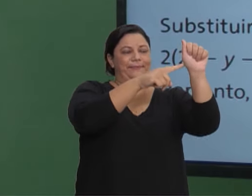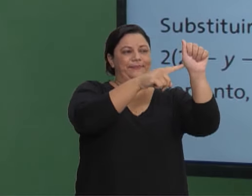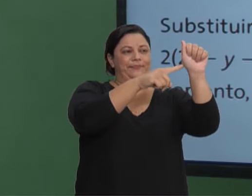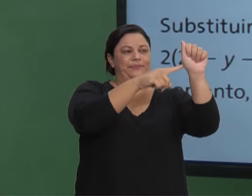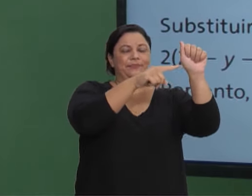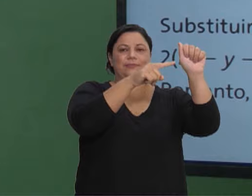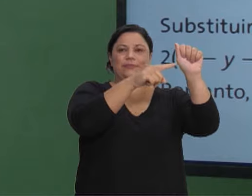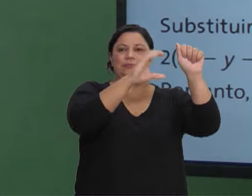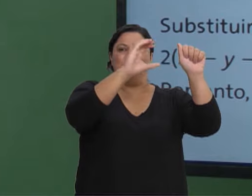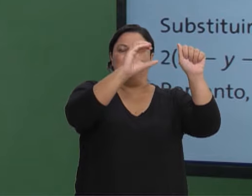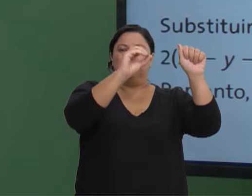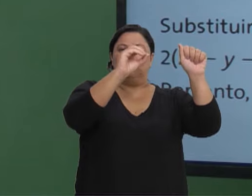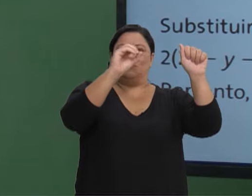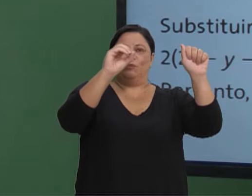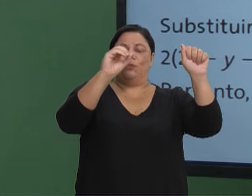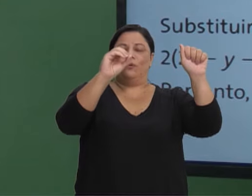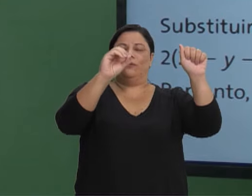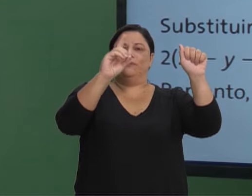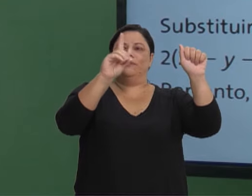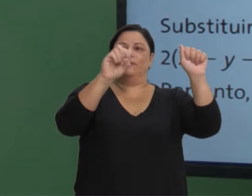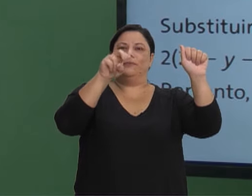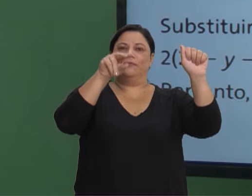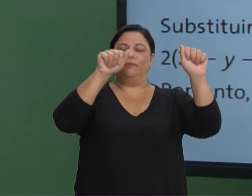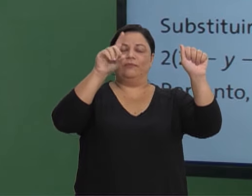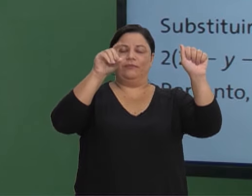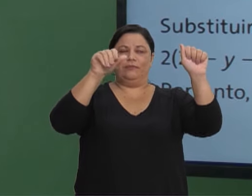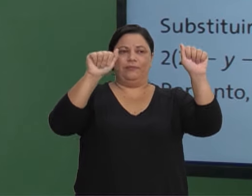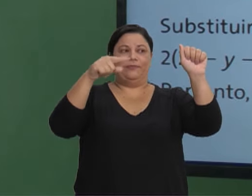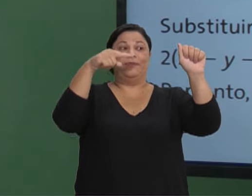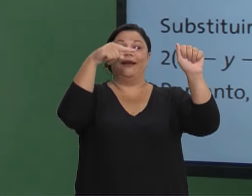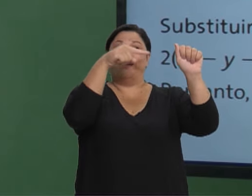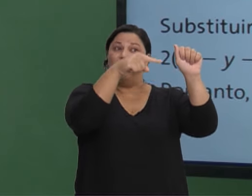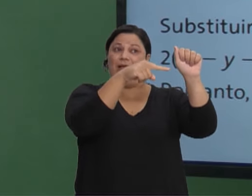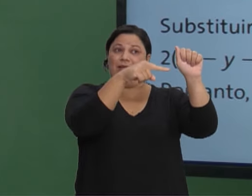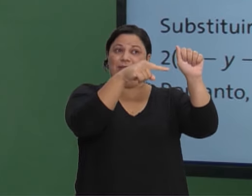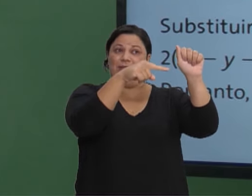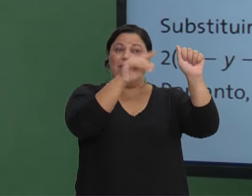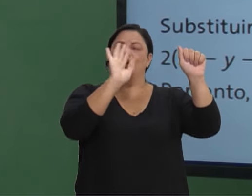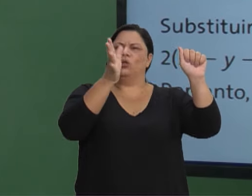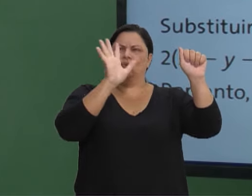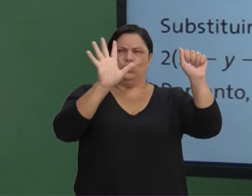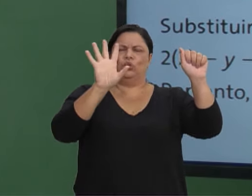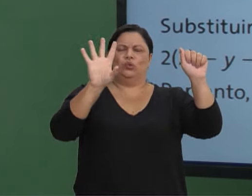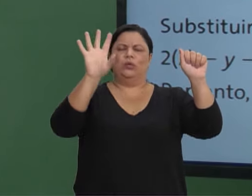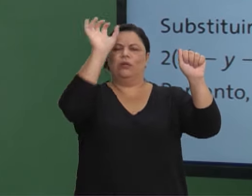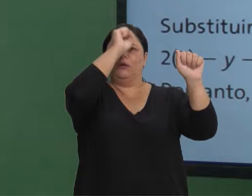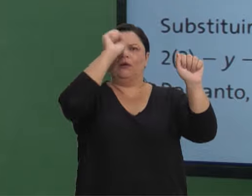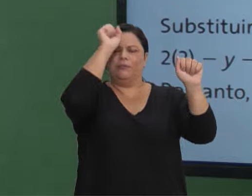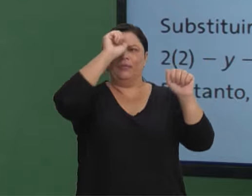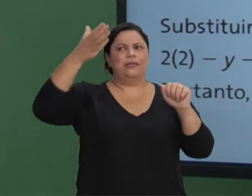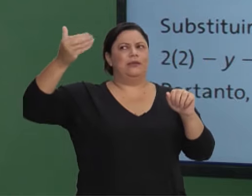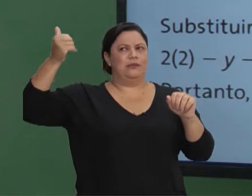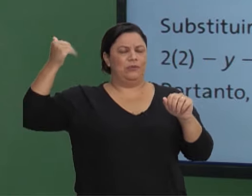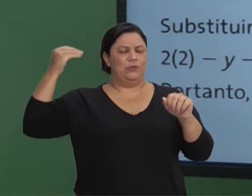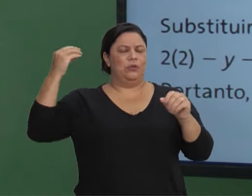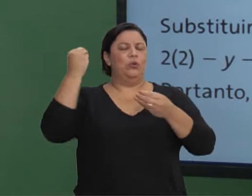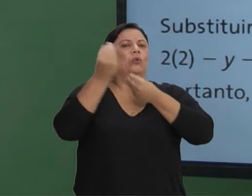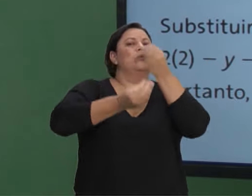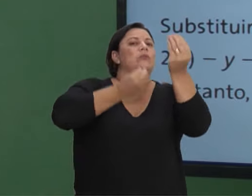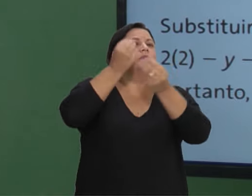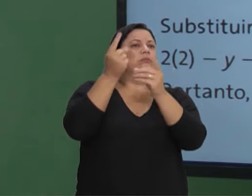vai ser o ponto de encontro. A gente já aprendeu como eu acho esse ponto de encontro